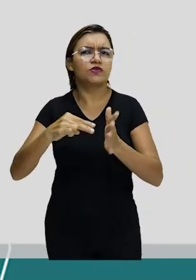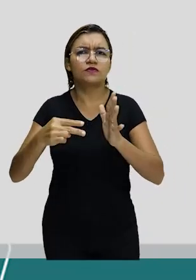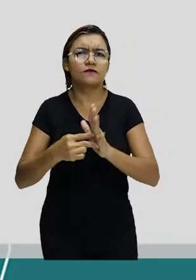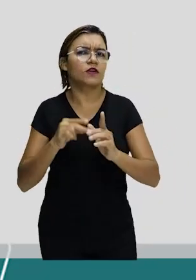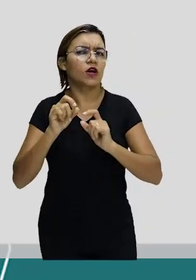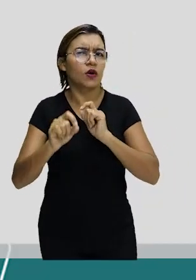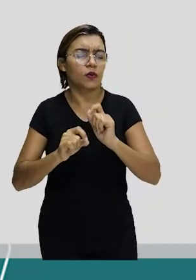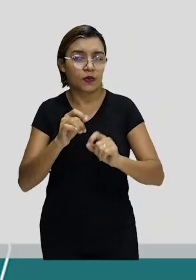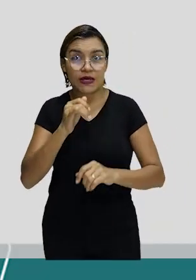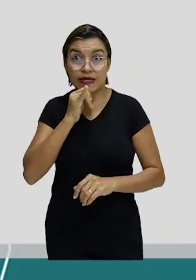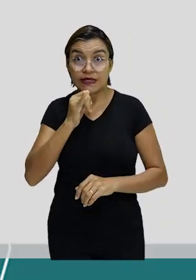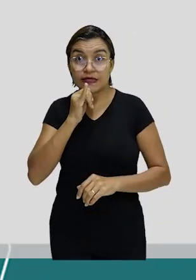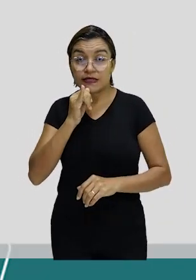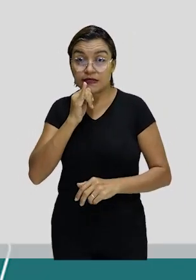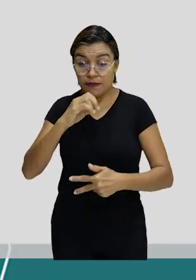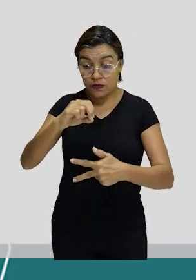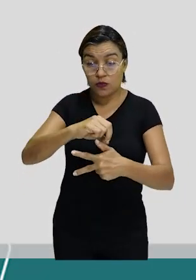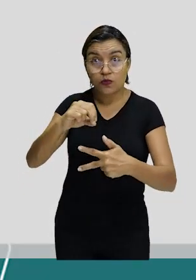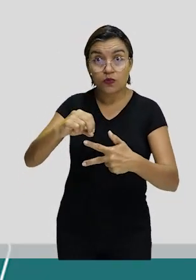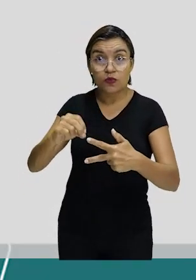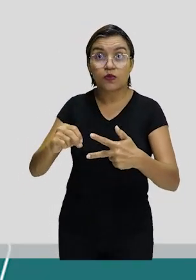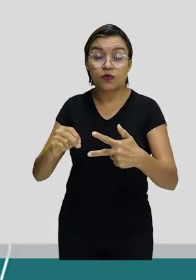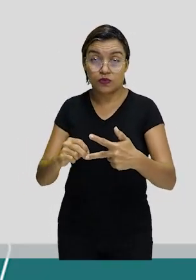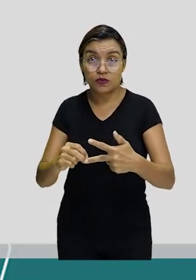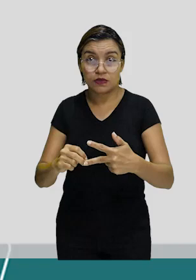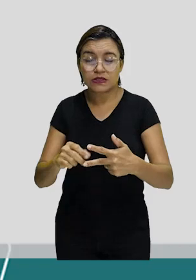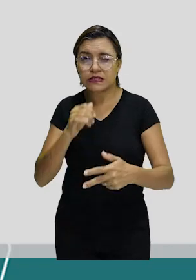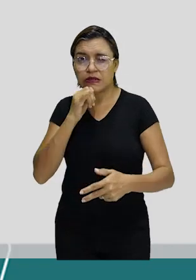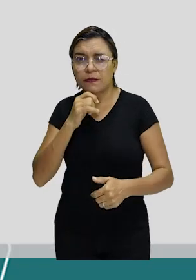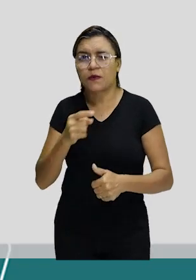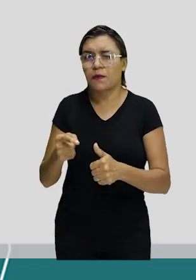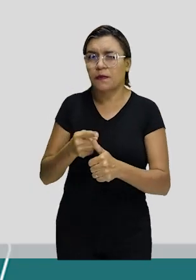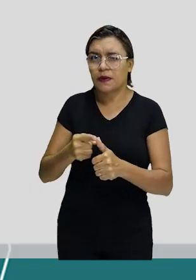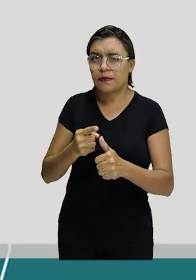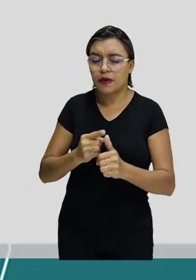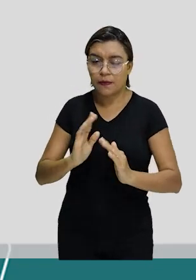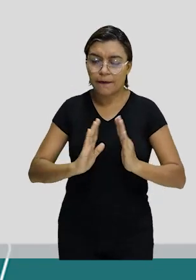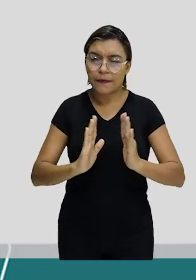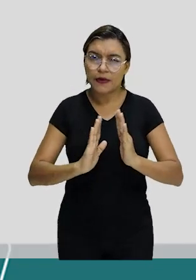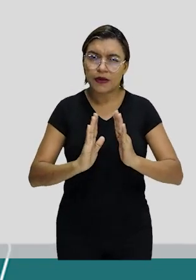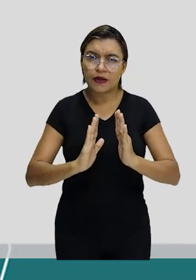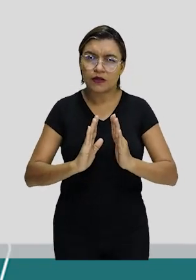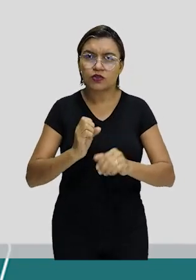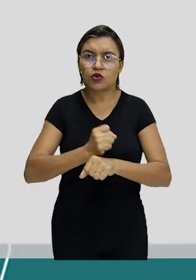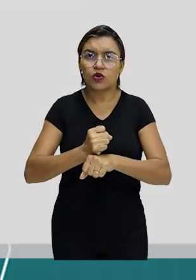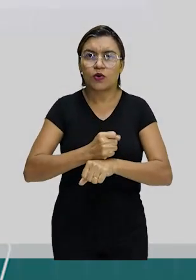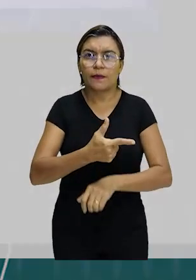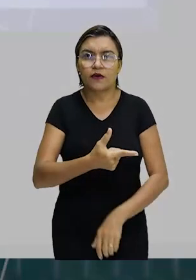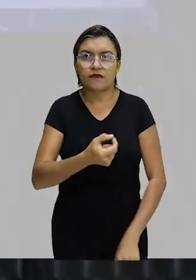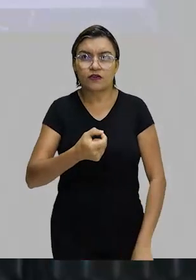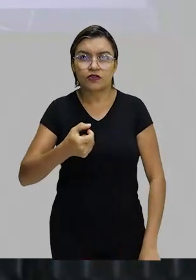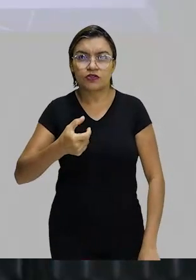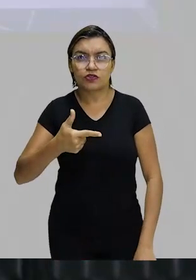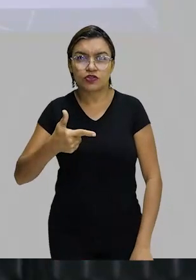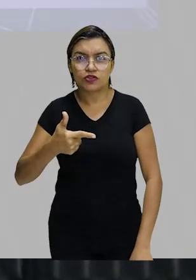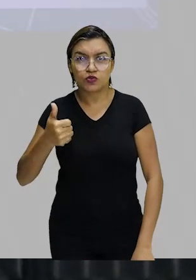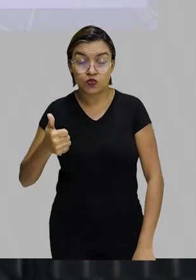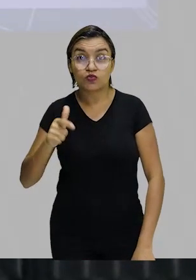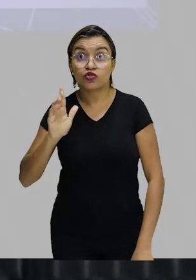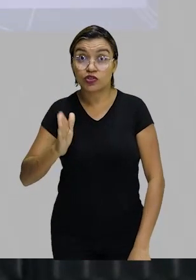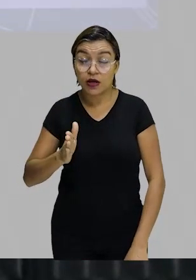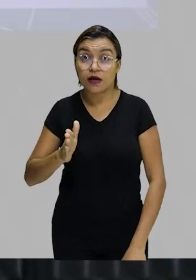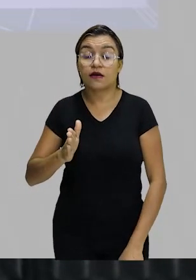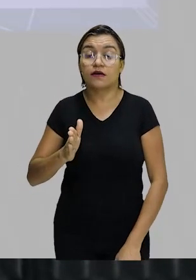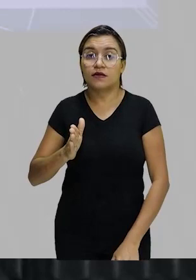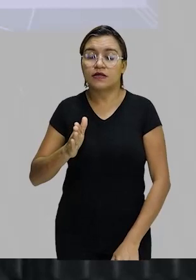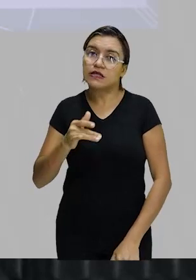momento que vocês assistirem o Enem, o primeiro dia, a primeira fase do Enem de 2021 já aconteceu. E uma das questões de inglês foi